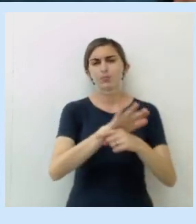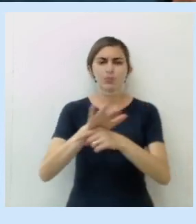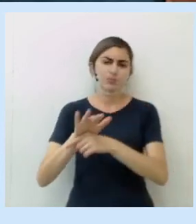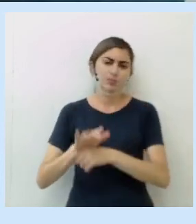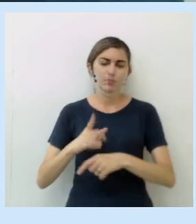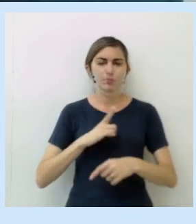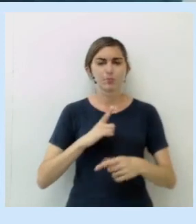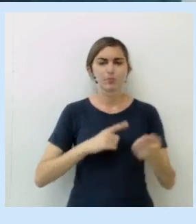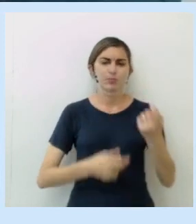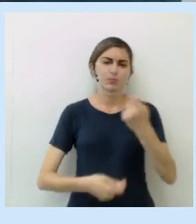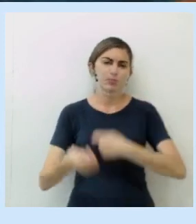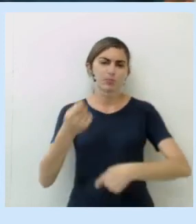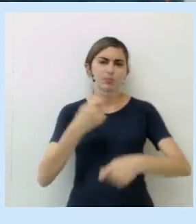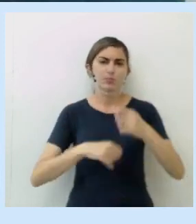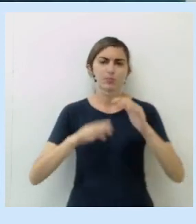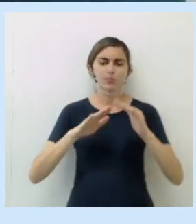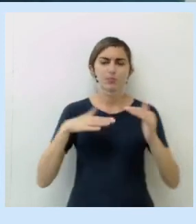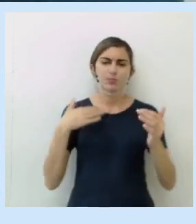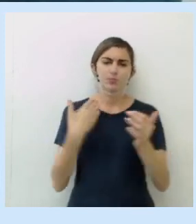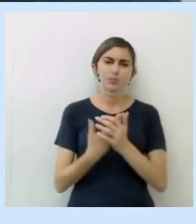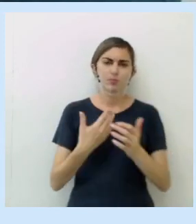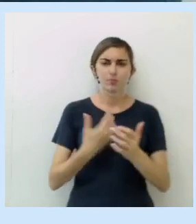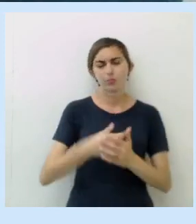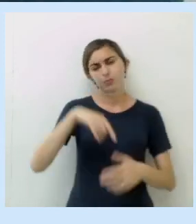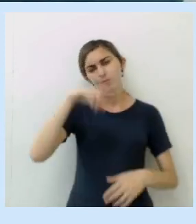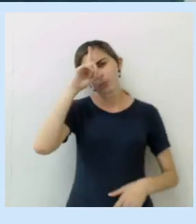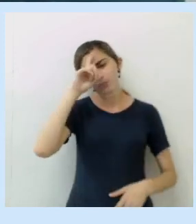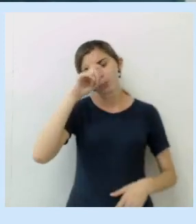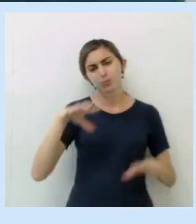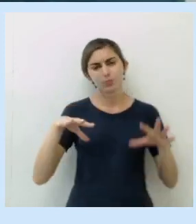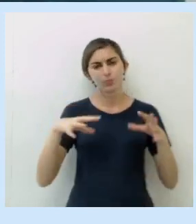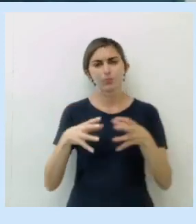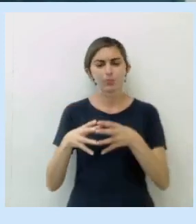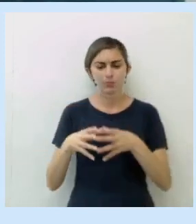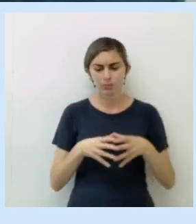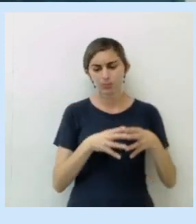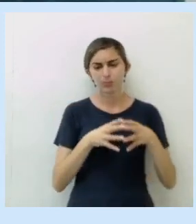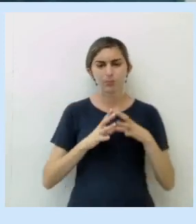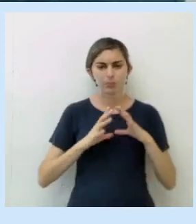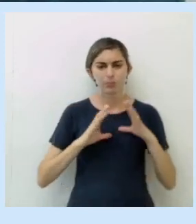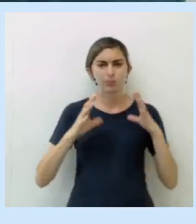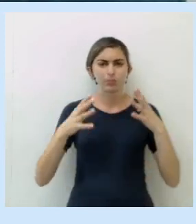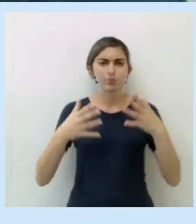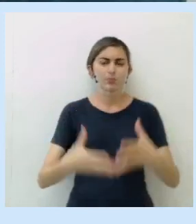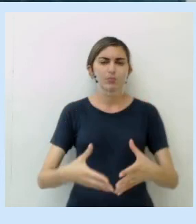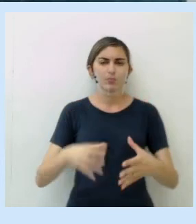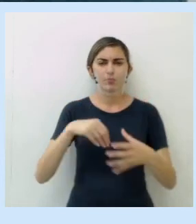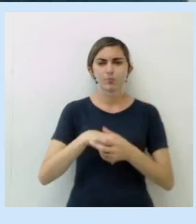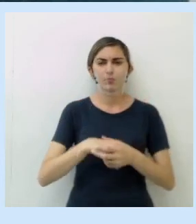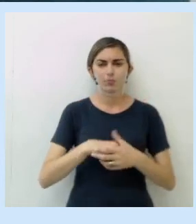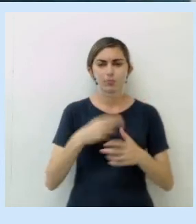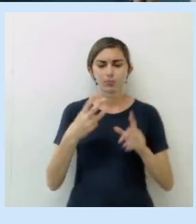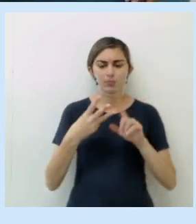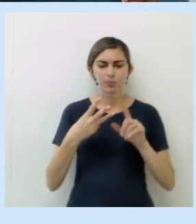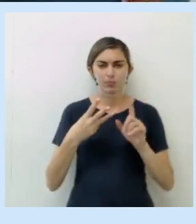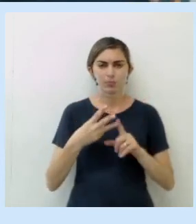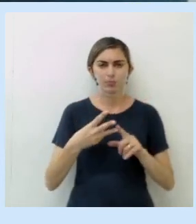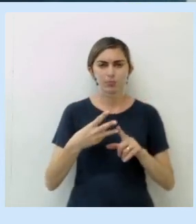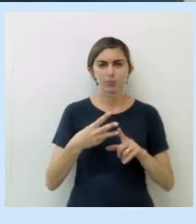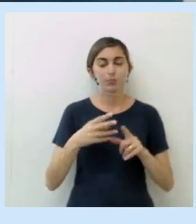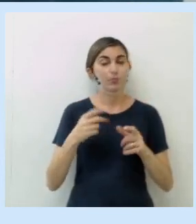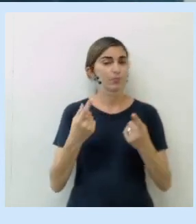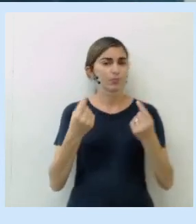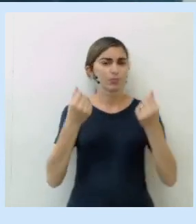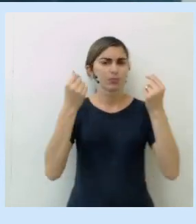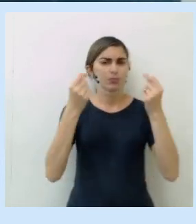a gente vai ter o comércio, escola, hospitais, turismo, onde vai estar voltado aí dentro desse terceiro setor da economia.